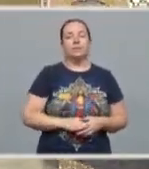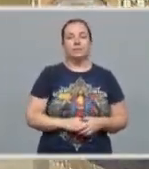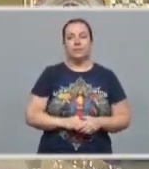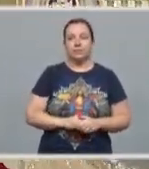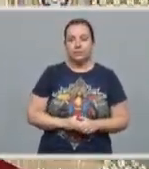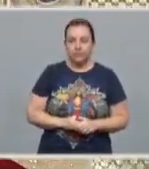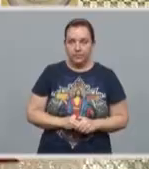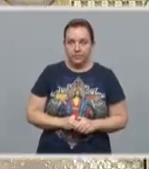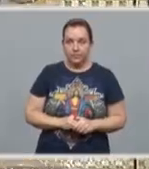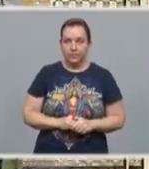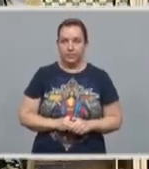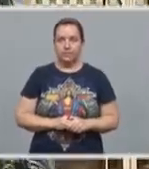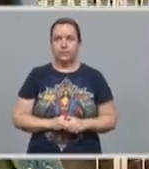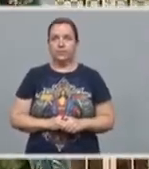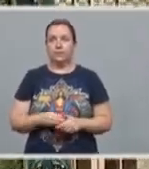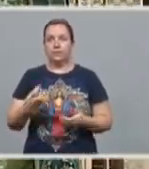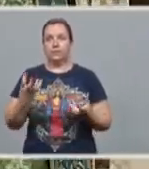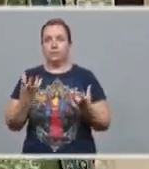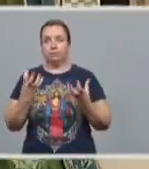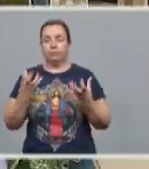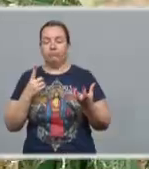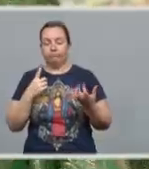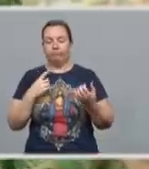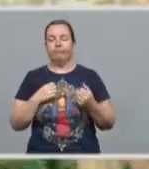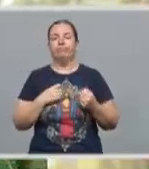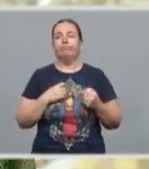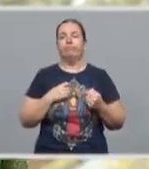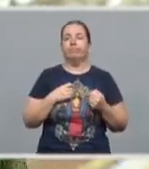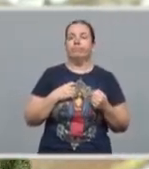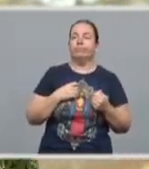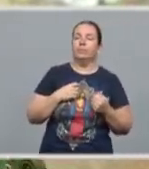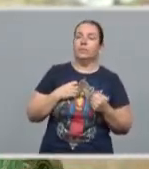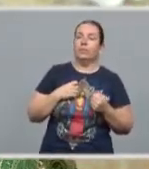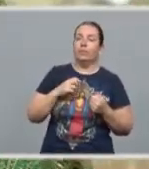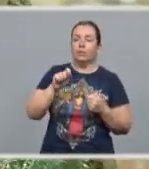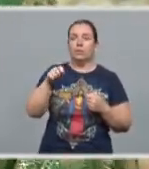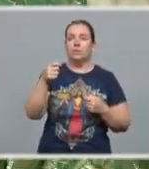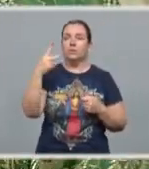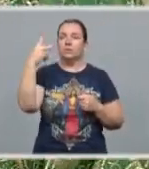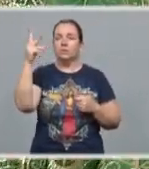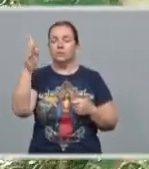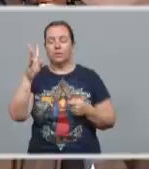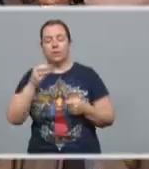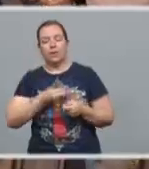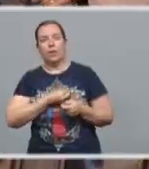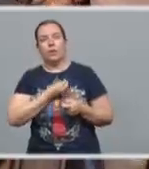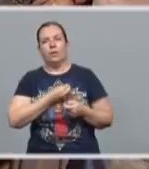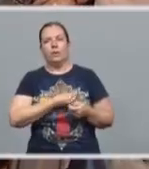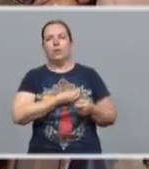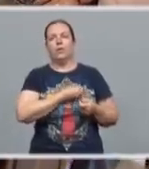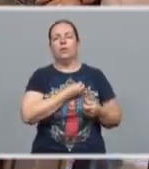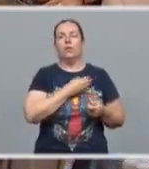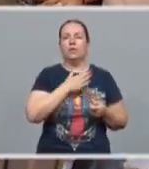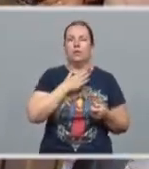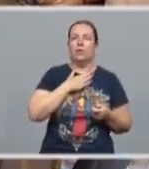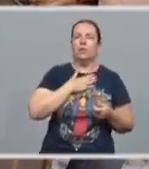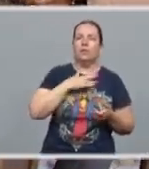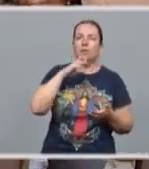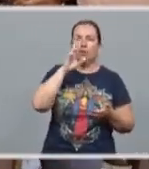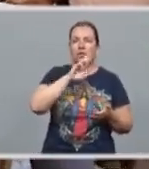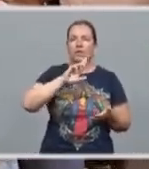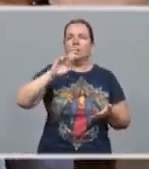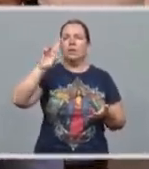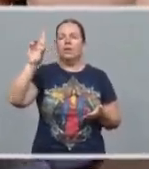amor. Vocês, eu quero ser o instrumento vivo,